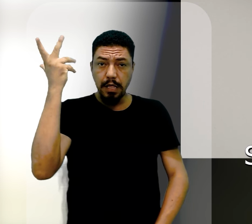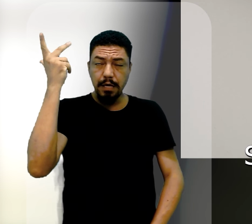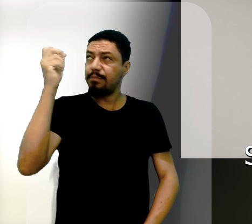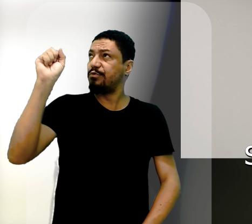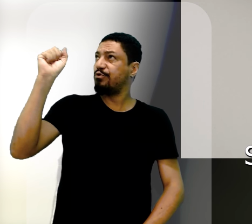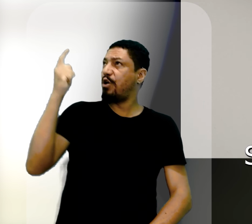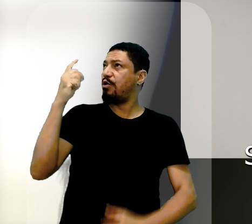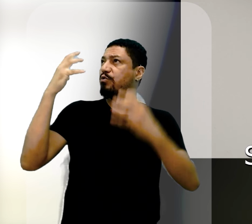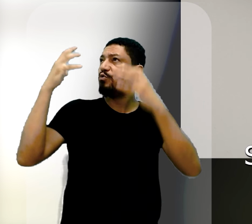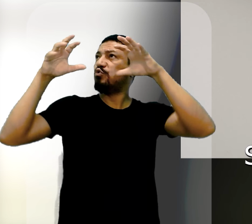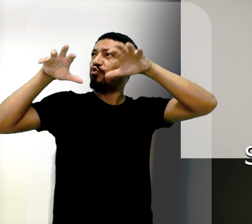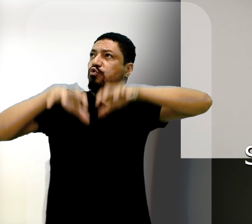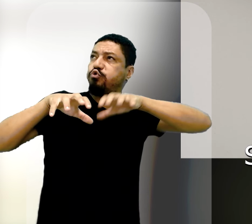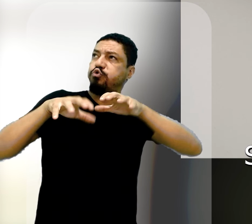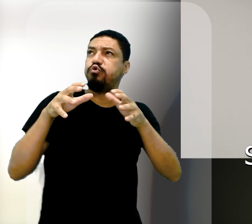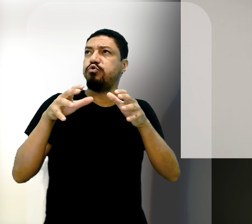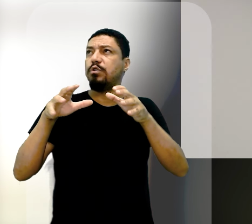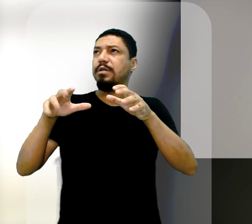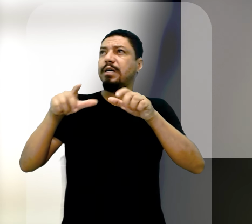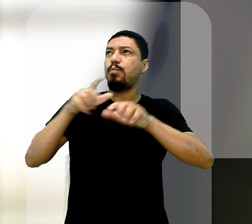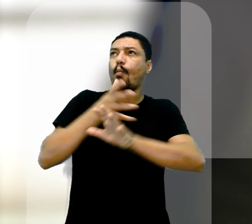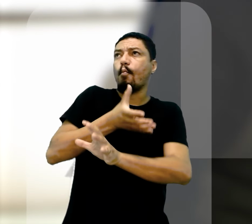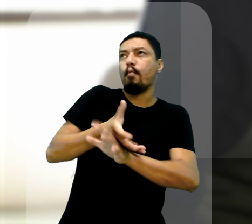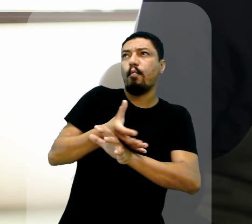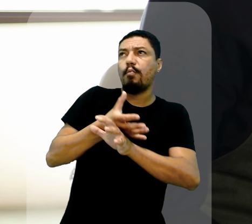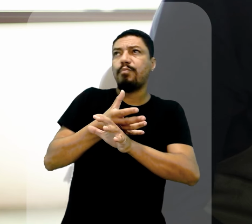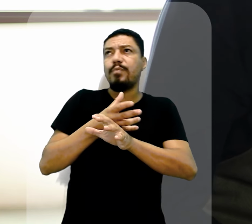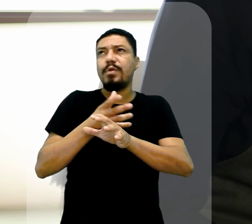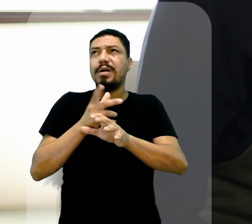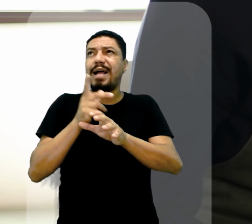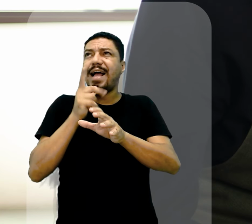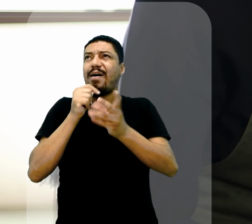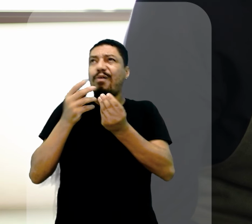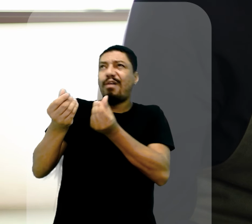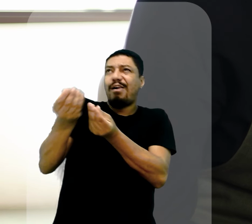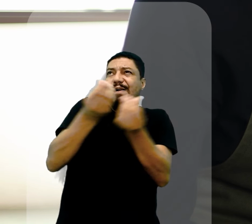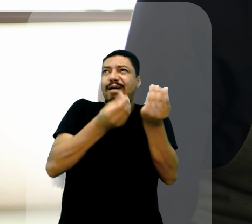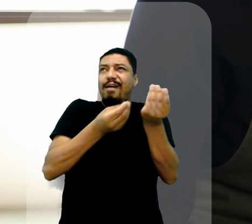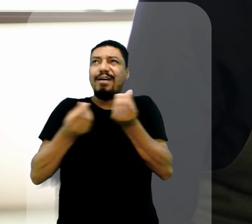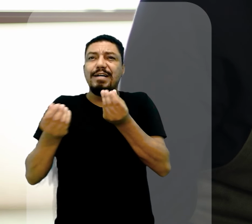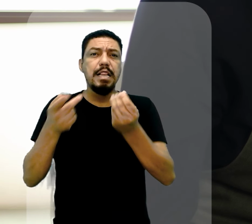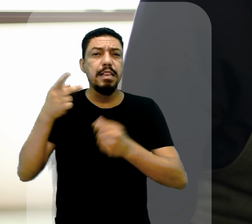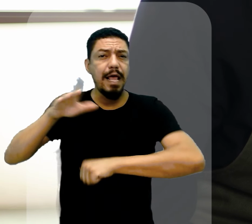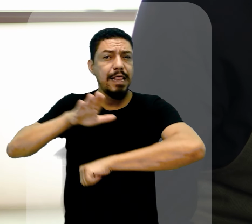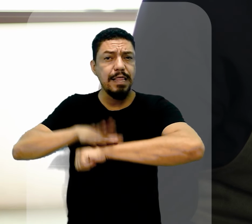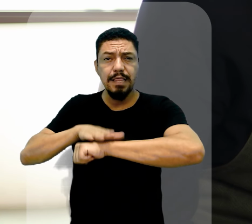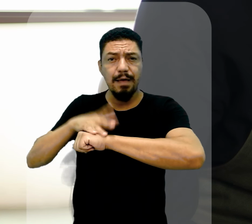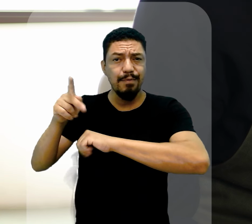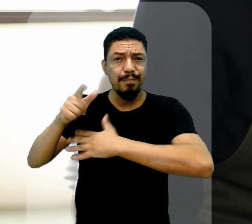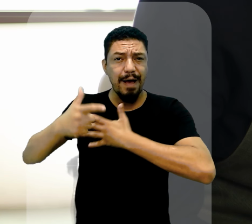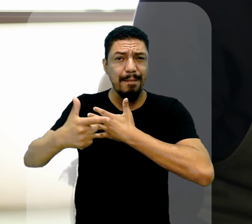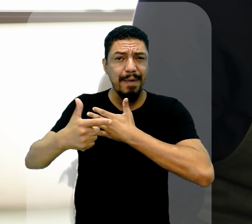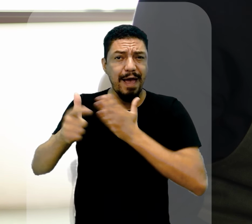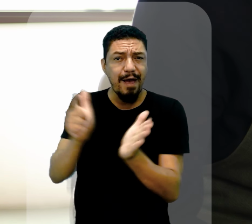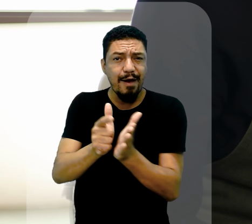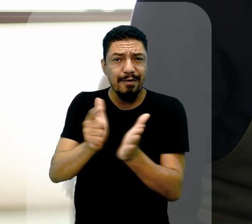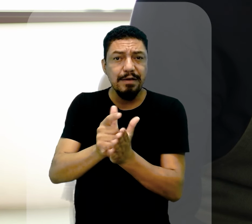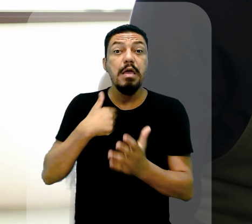ou mais seco. Então, ele vai secar no seu tempo e não no meu tempo como fotógrafo que quer aquilo pronto